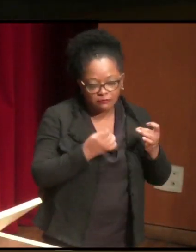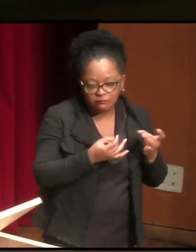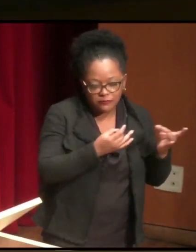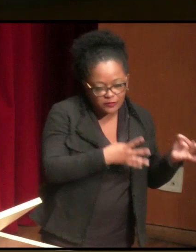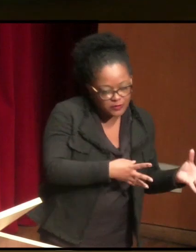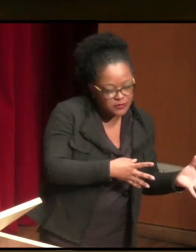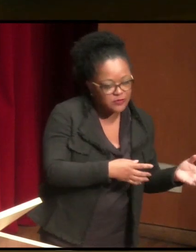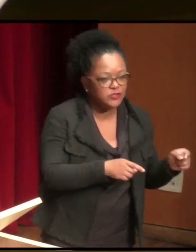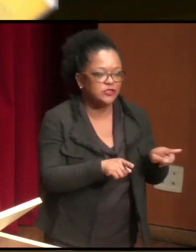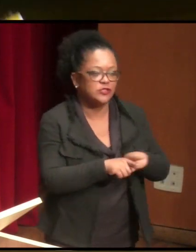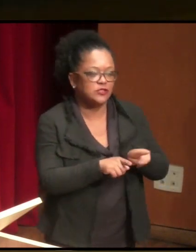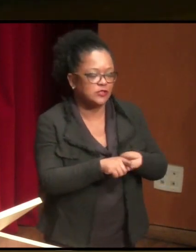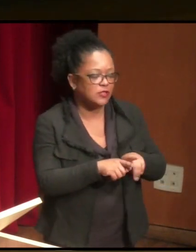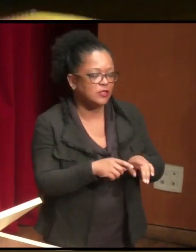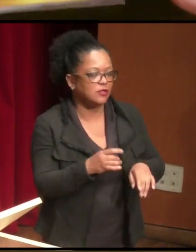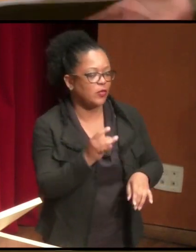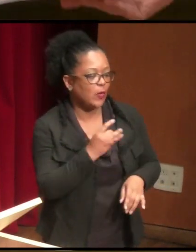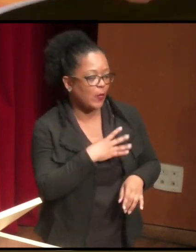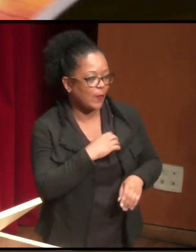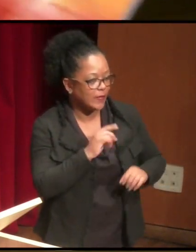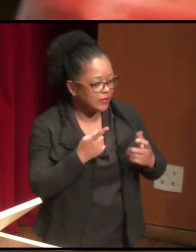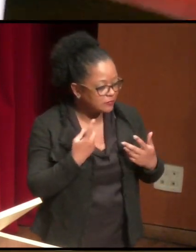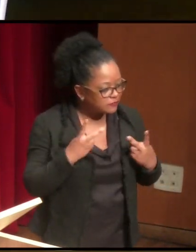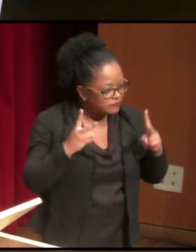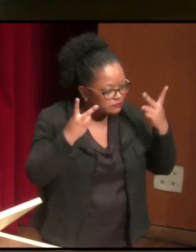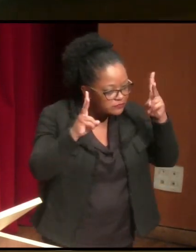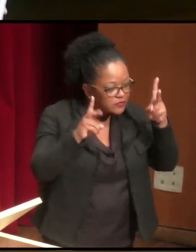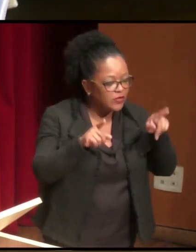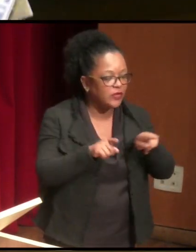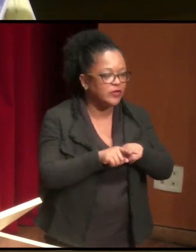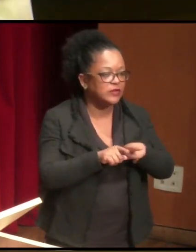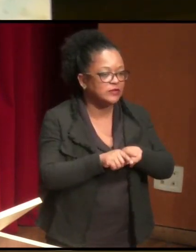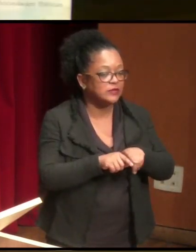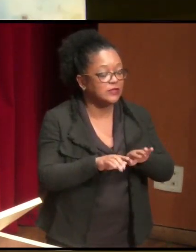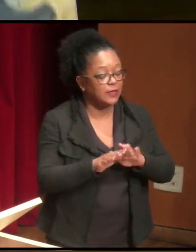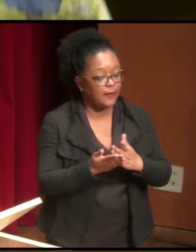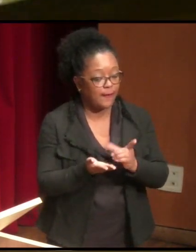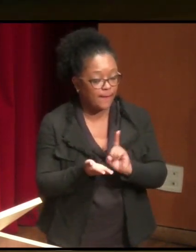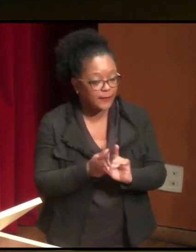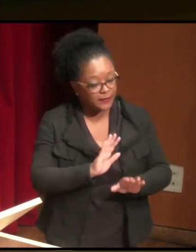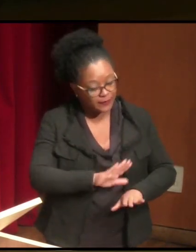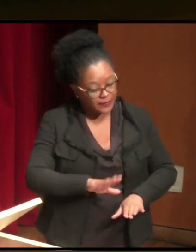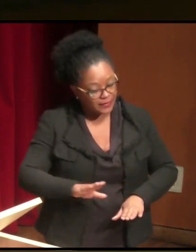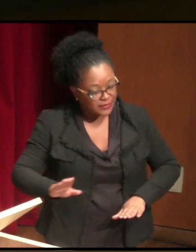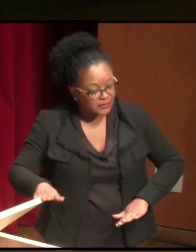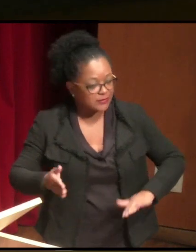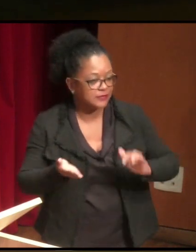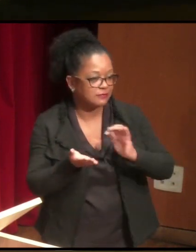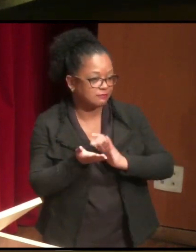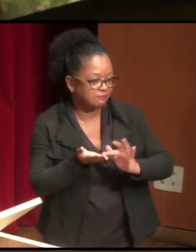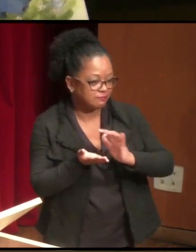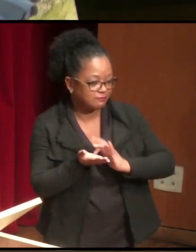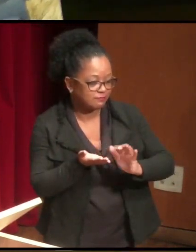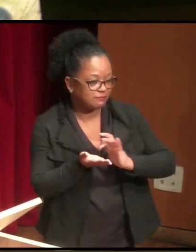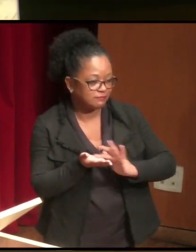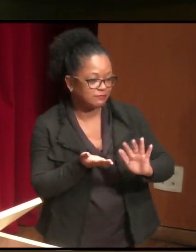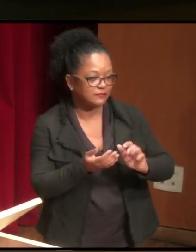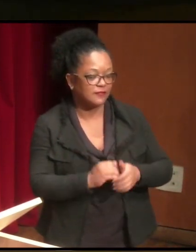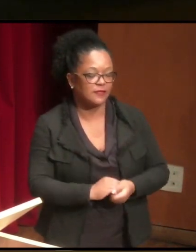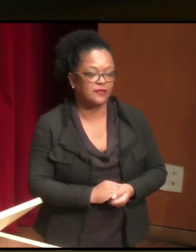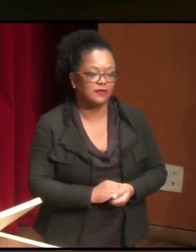Vencendo o Medo, História de Mary Jones, Bíblia da Criancinha em Braille, nós temos